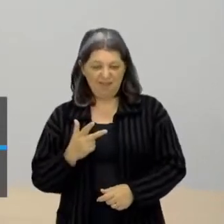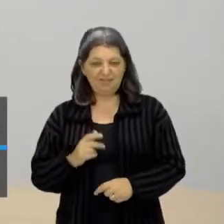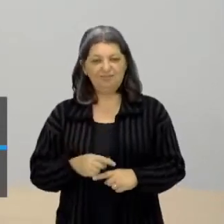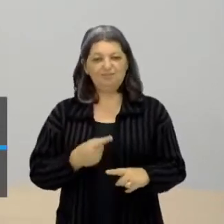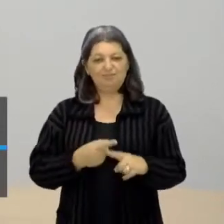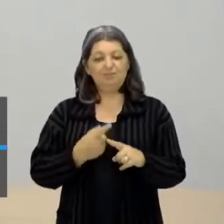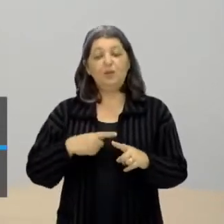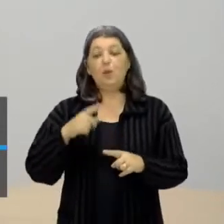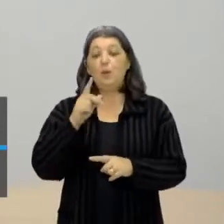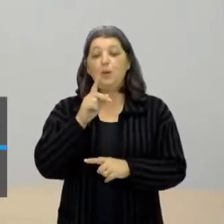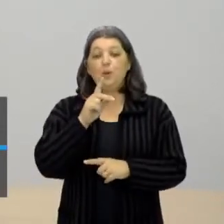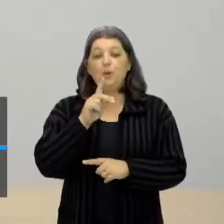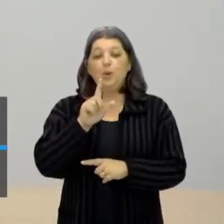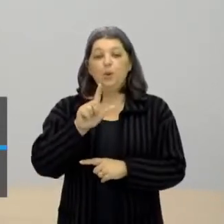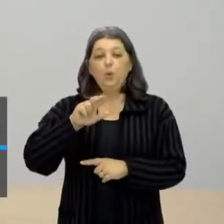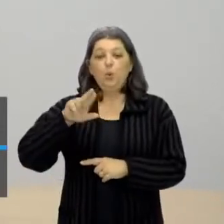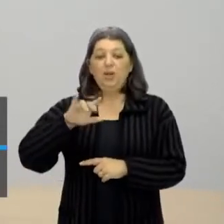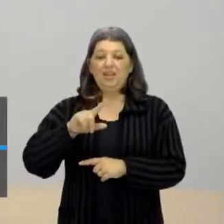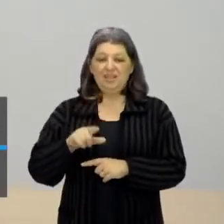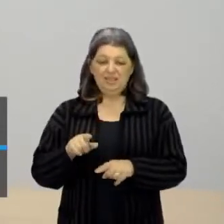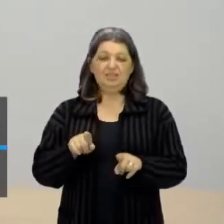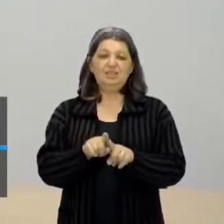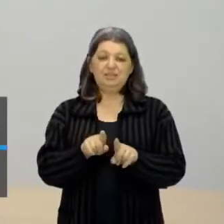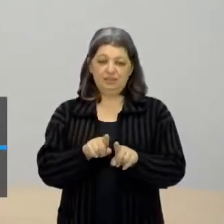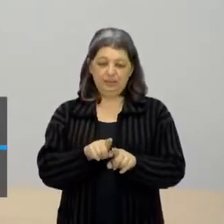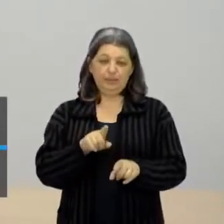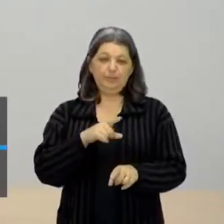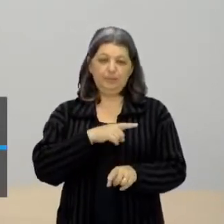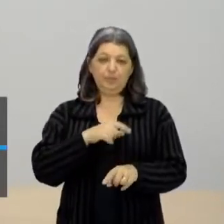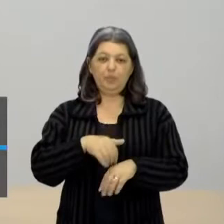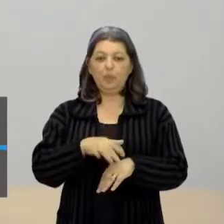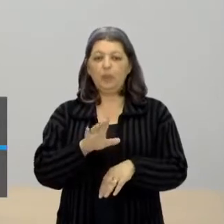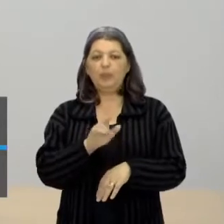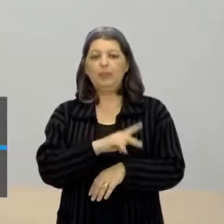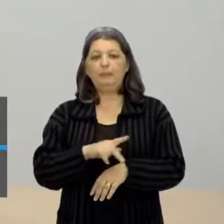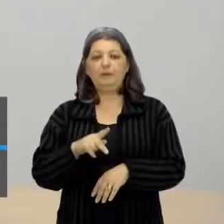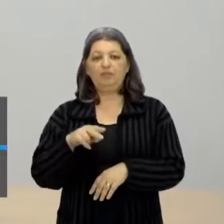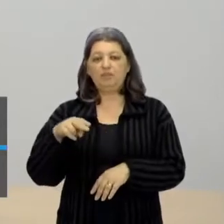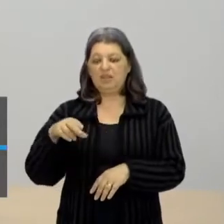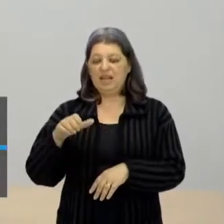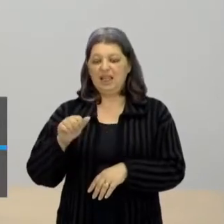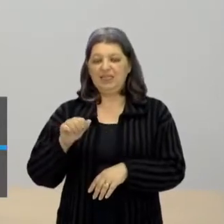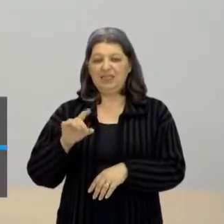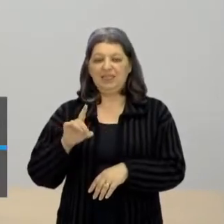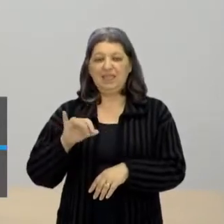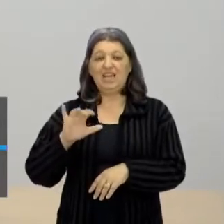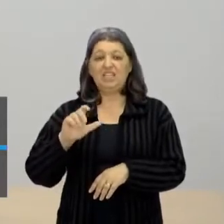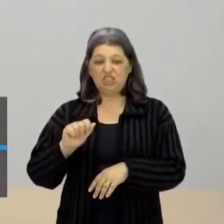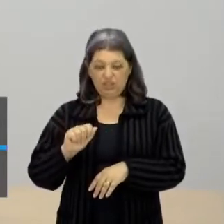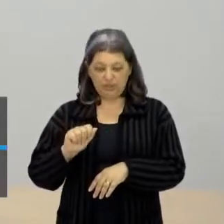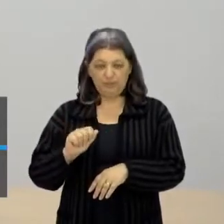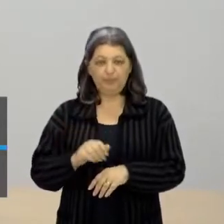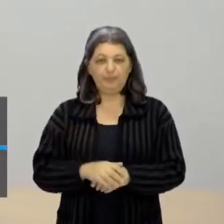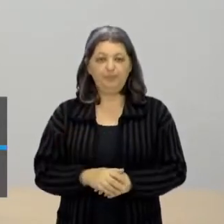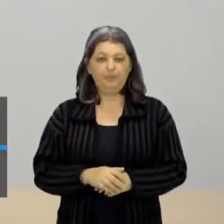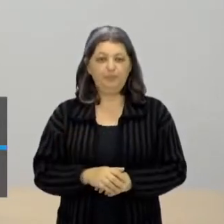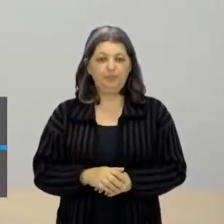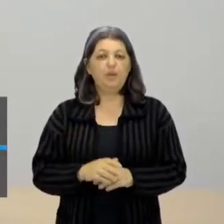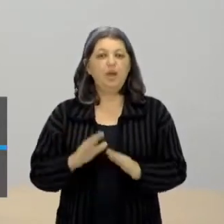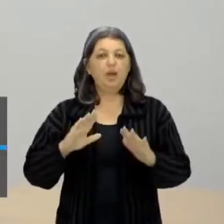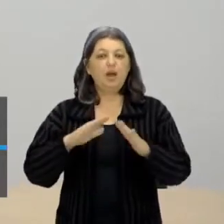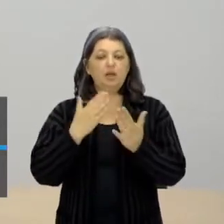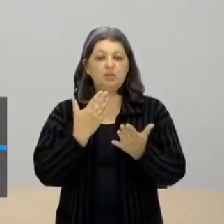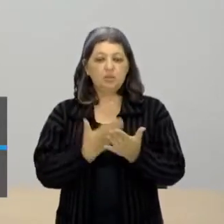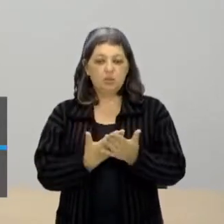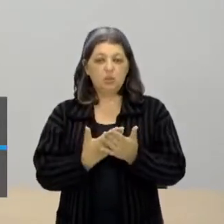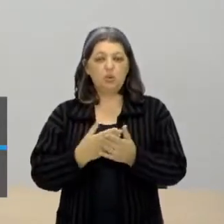tem o professor Guilherme Belisário, tá? Quem mais aqui? A professora Nádia. O pessoal tá chegando aqui, ó. A Escola Maria do Carmo